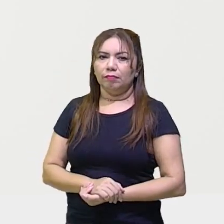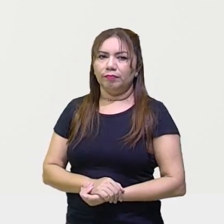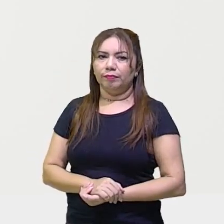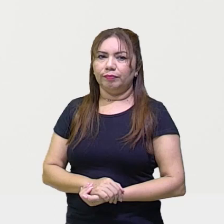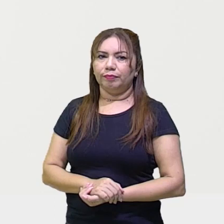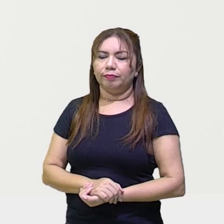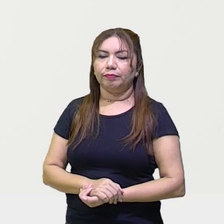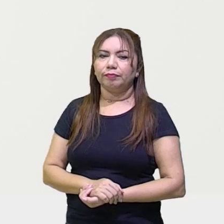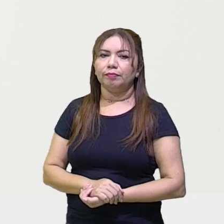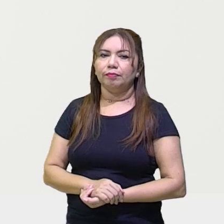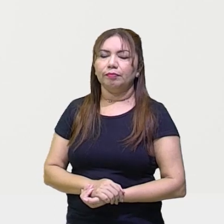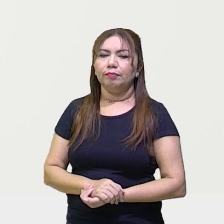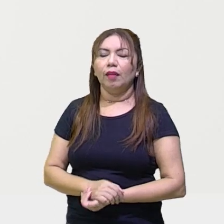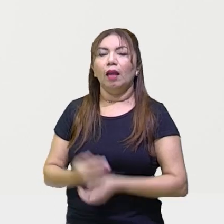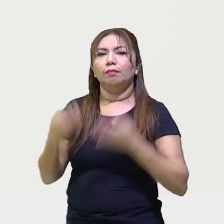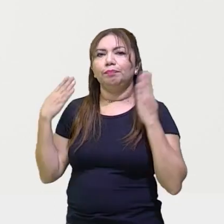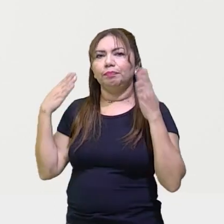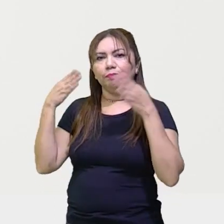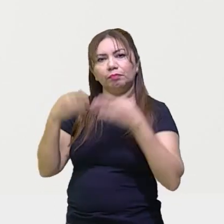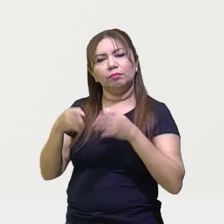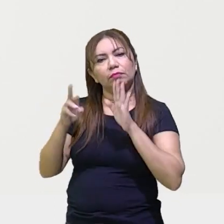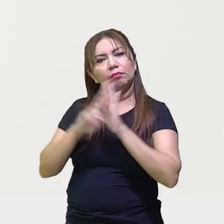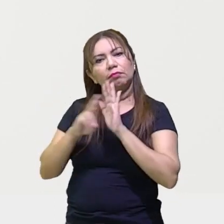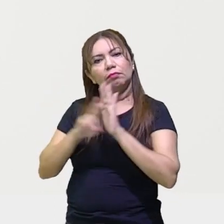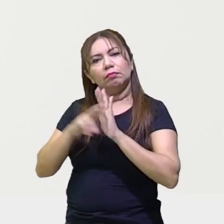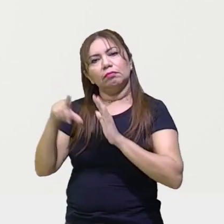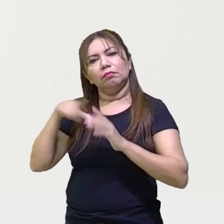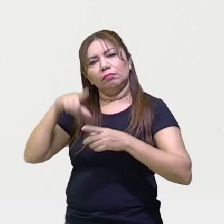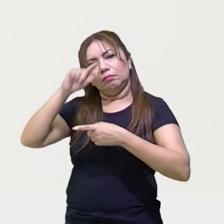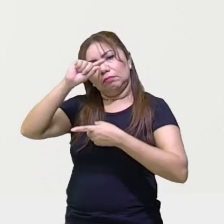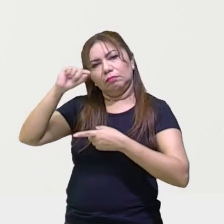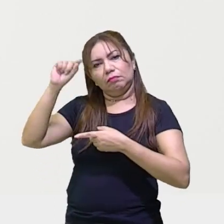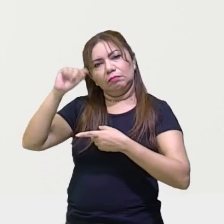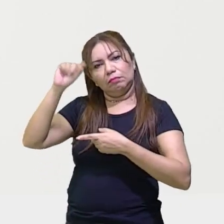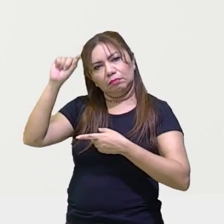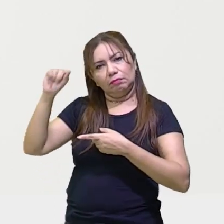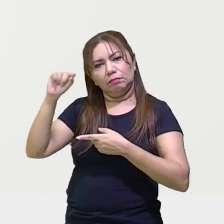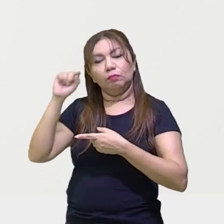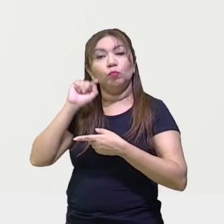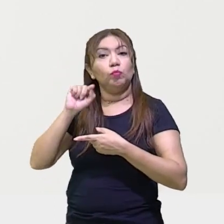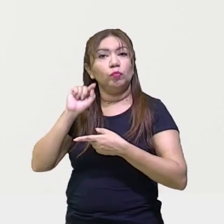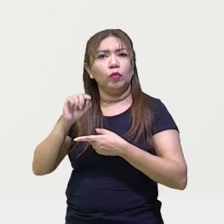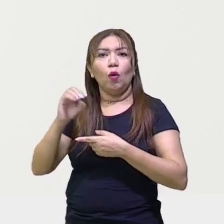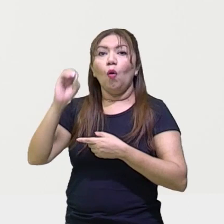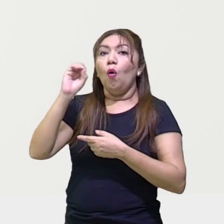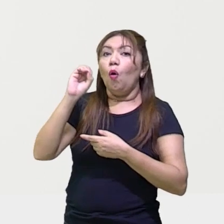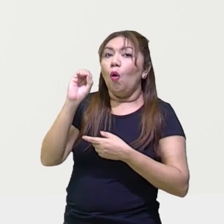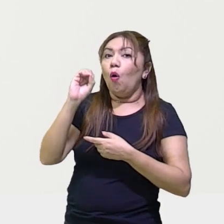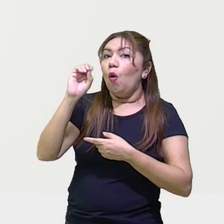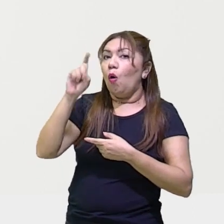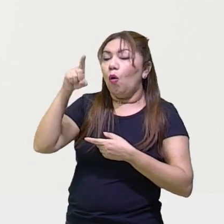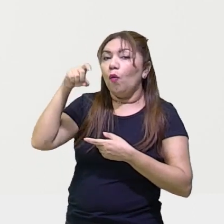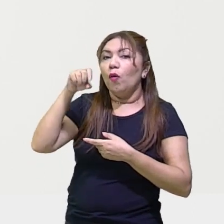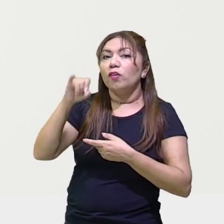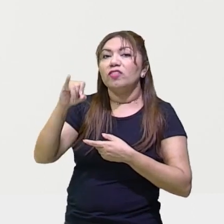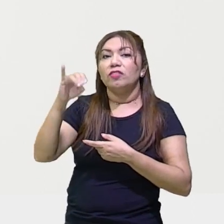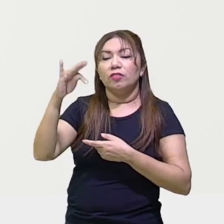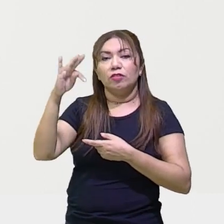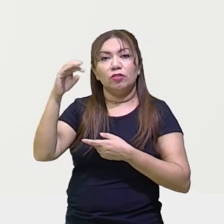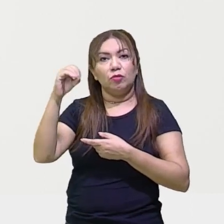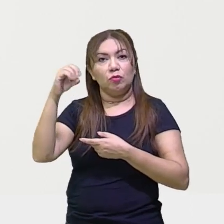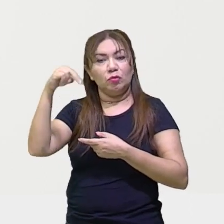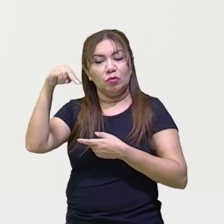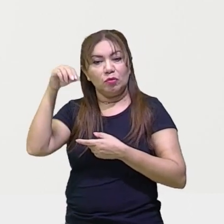A acentuação dos vocábulos oxítonos. Devem ser acentuados os oxítonos terminados em, da